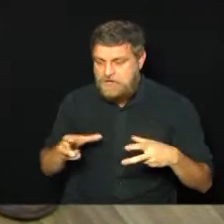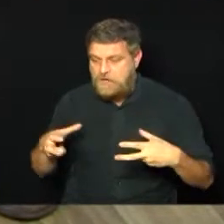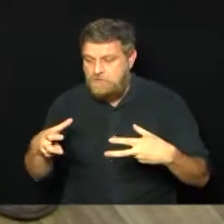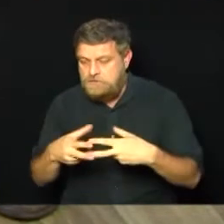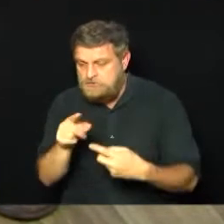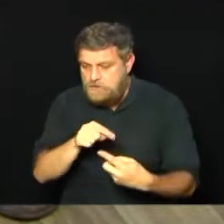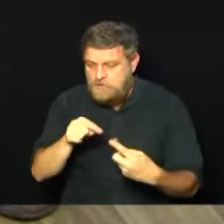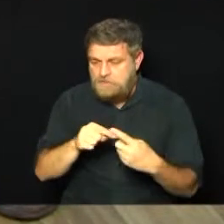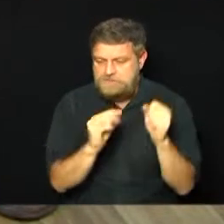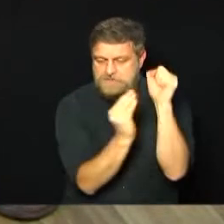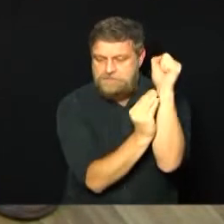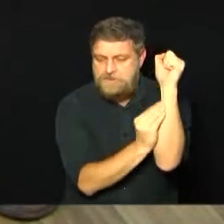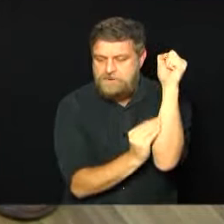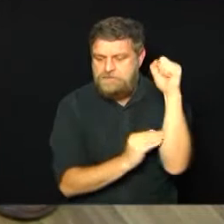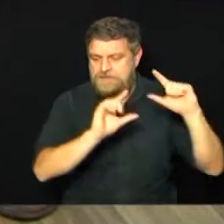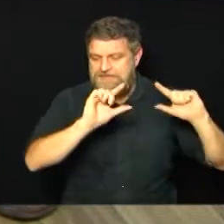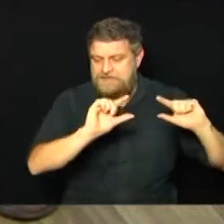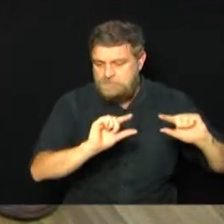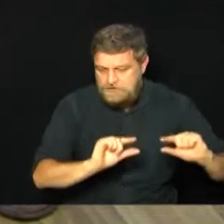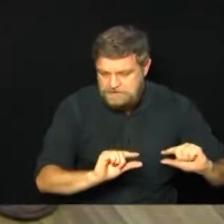desburocratização que o senhor é presidente ali na Câmara.